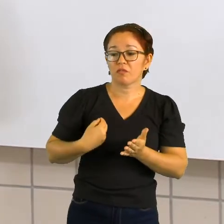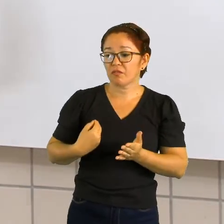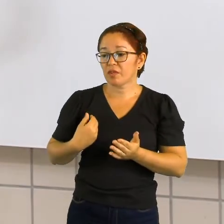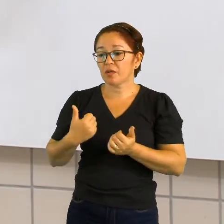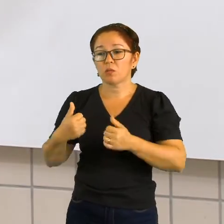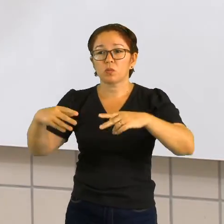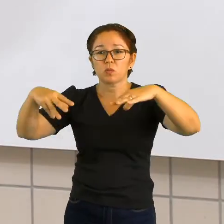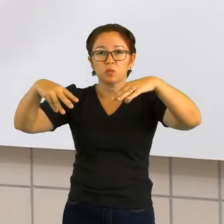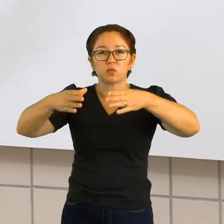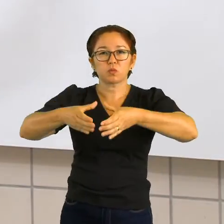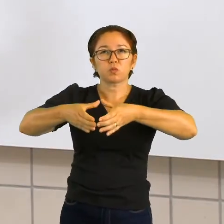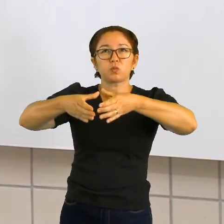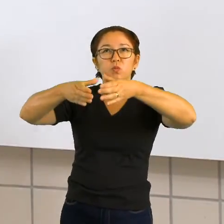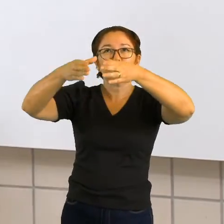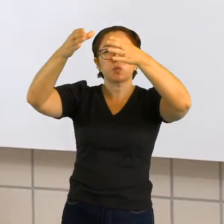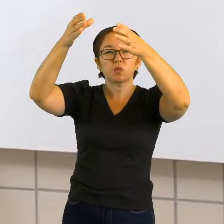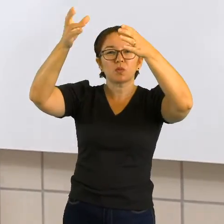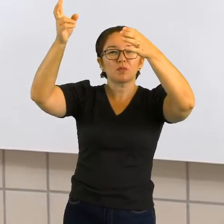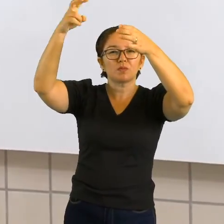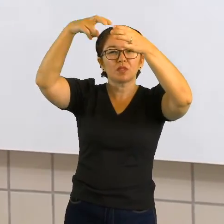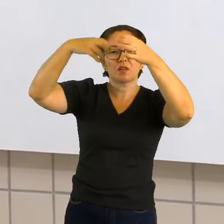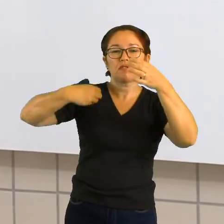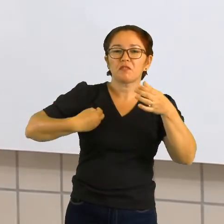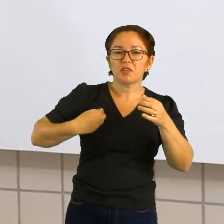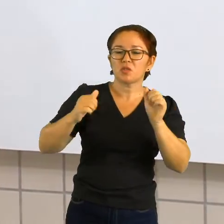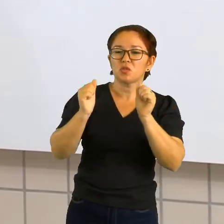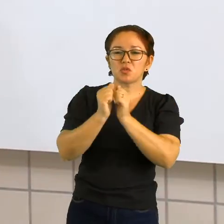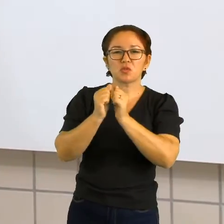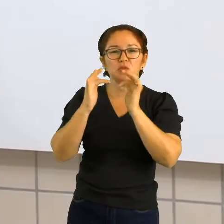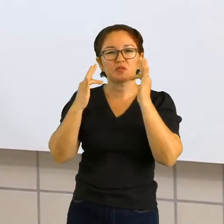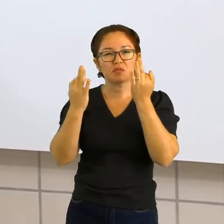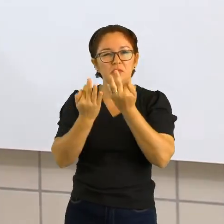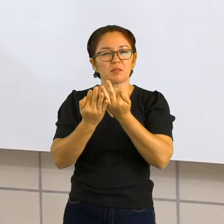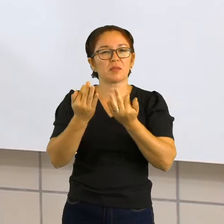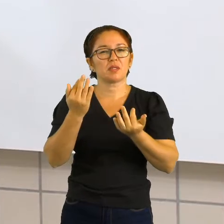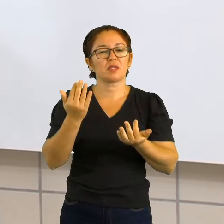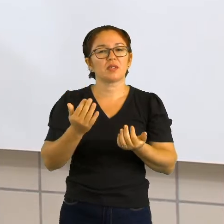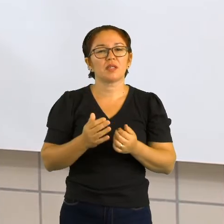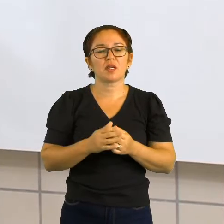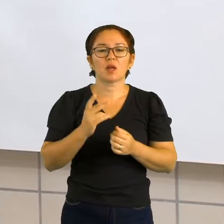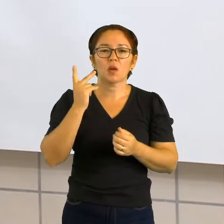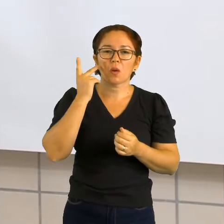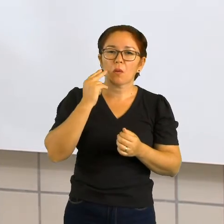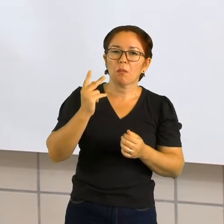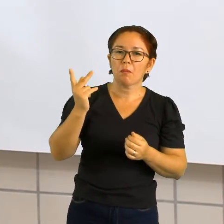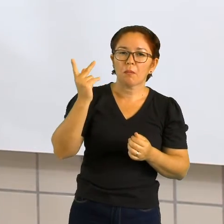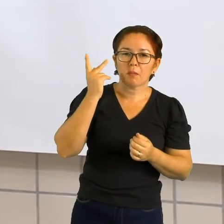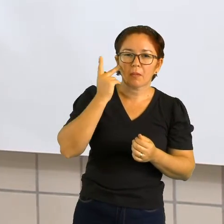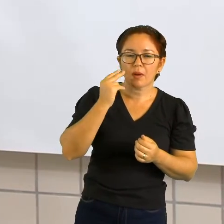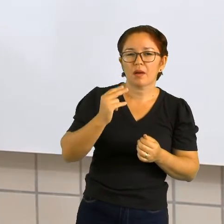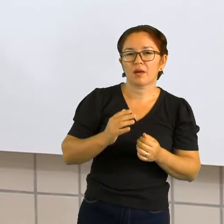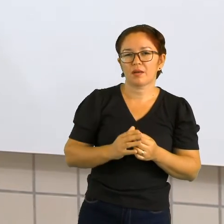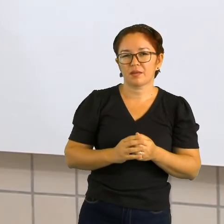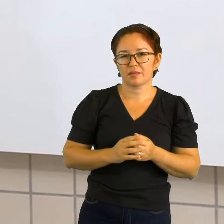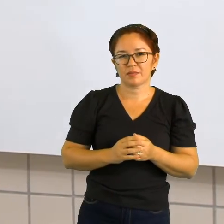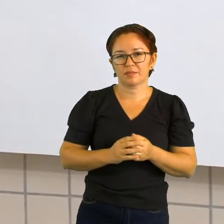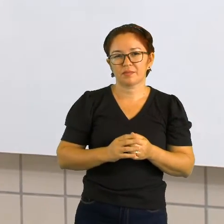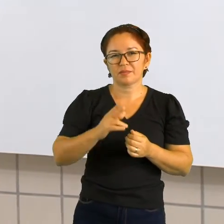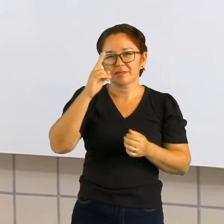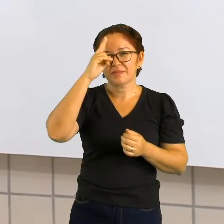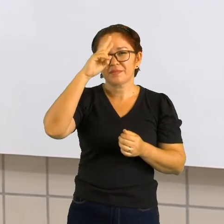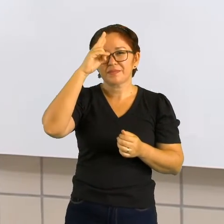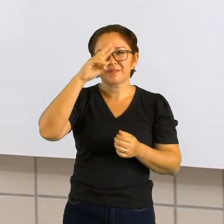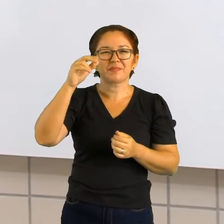na torre, né? Com a mãe dela não, né? Suposta mãe dela, que foi a mulher que raptou